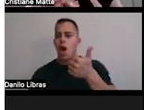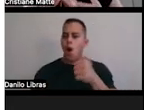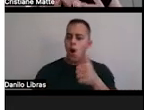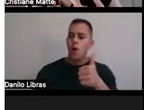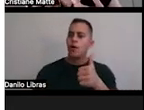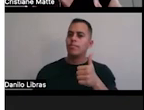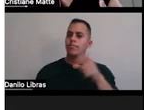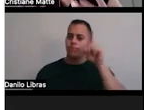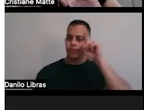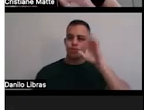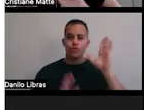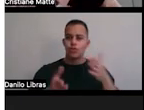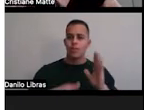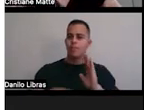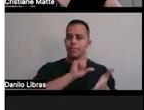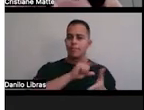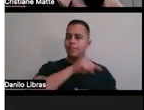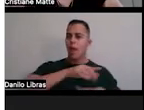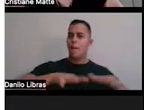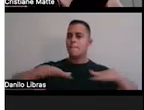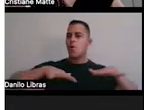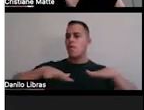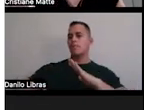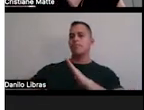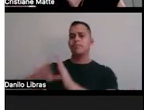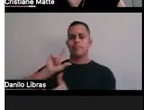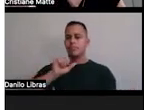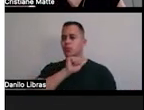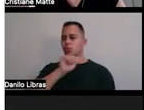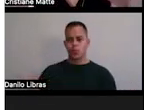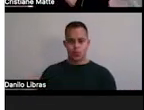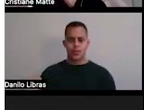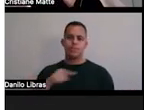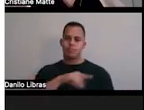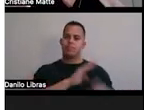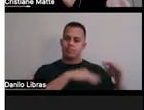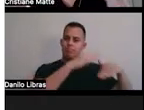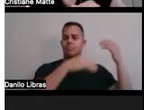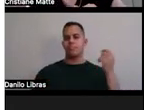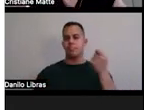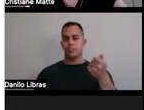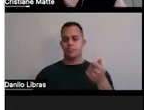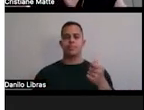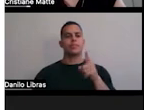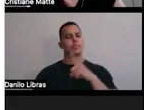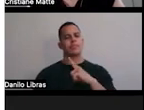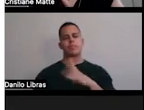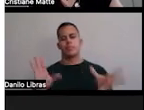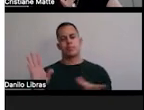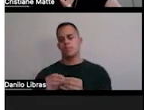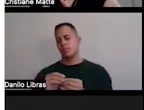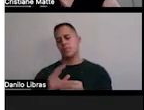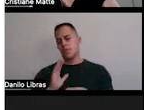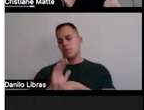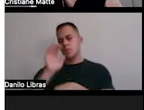comportamento motor antecipado. Uma melhora, então, do seu comportamento motor. Aqui tem um resuminho, mas eu vou, enfim, passar direto esse